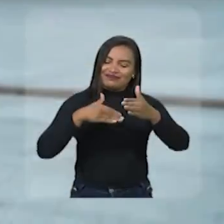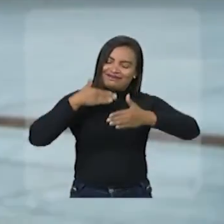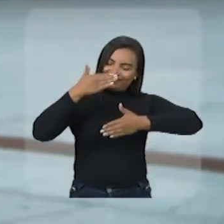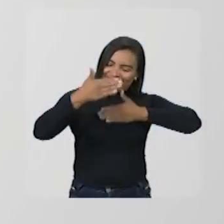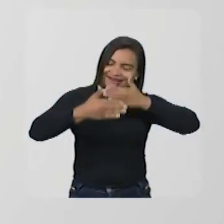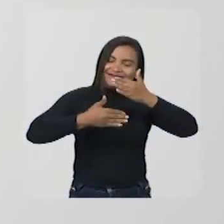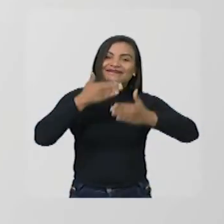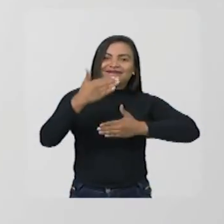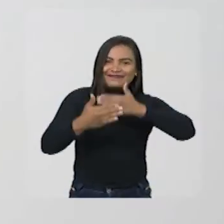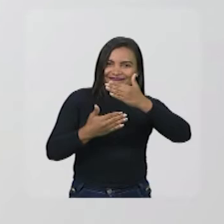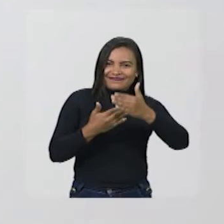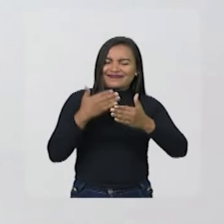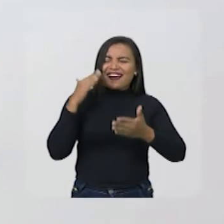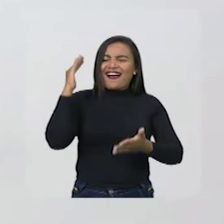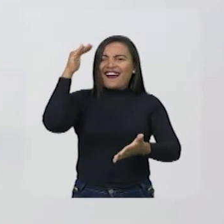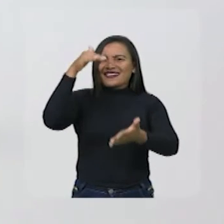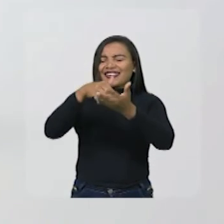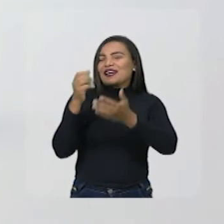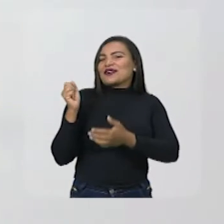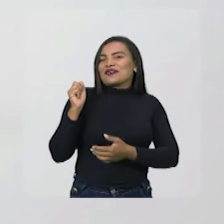o topo da escada.